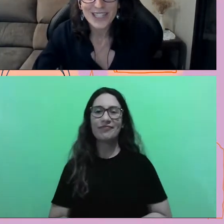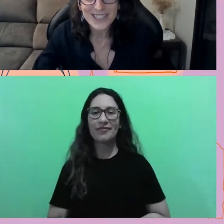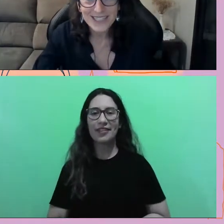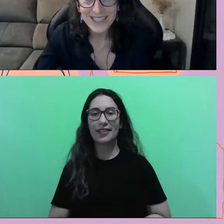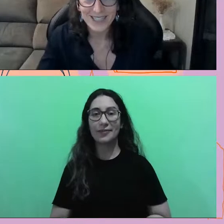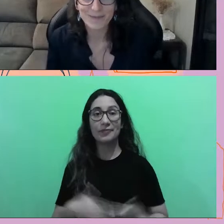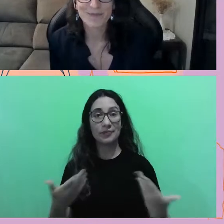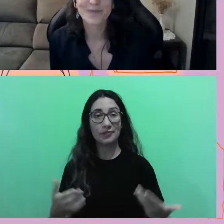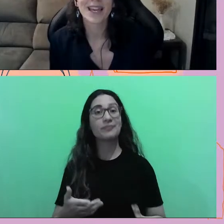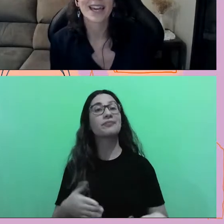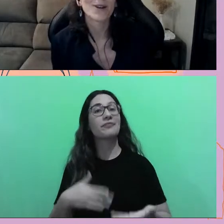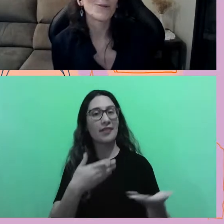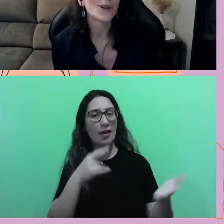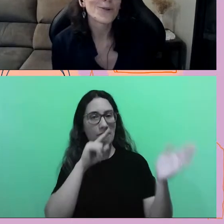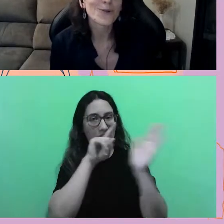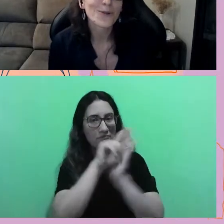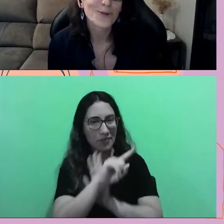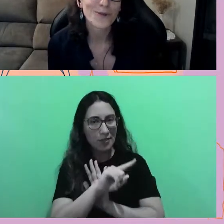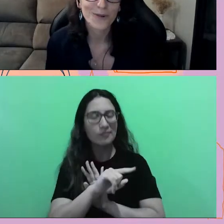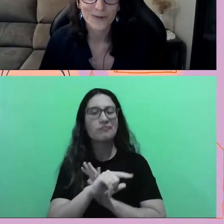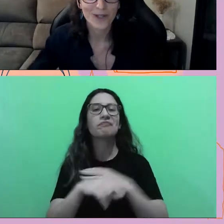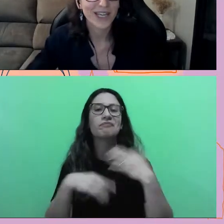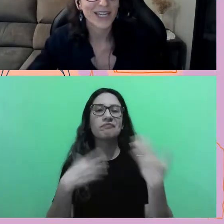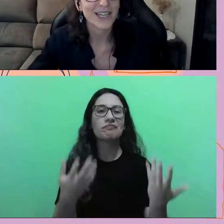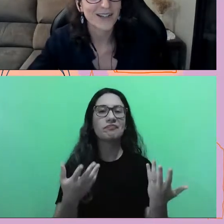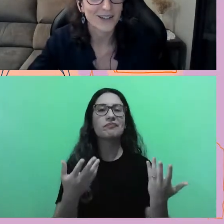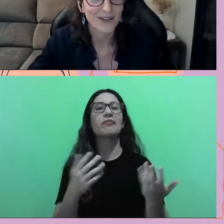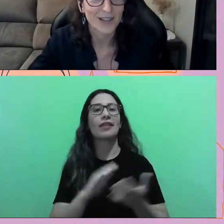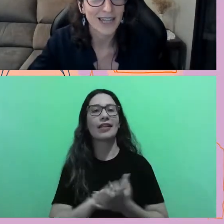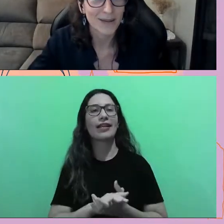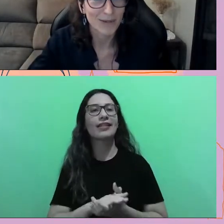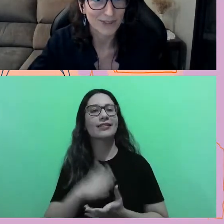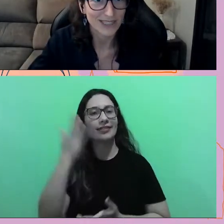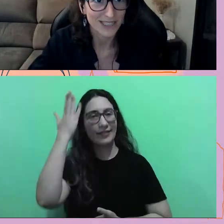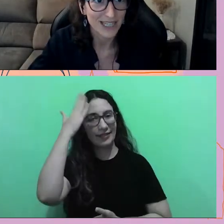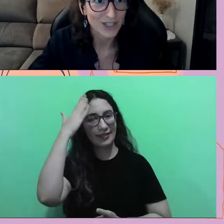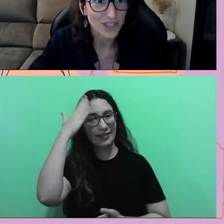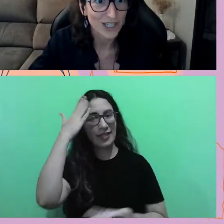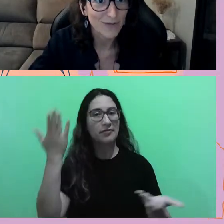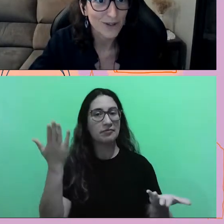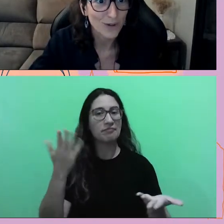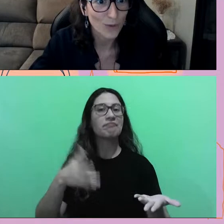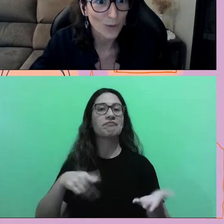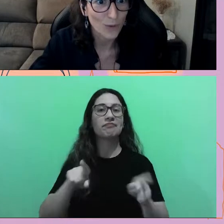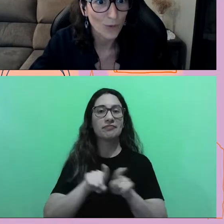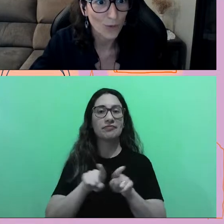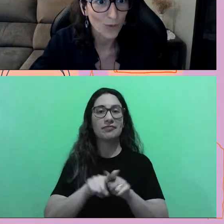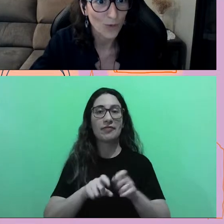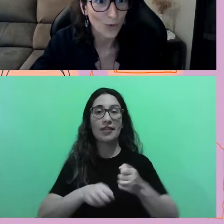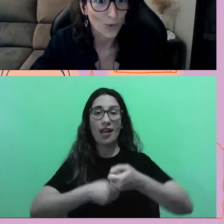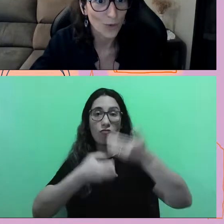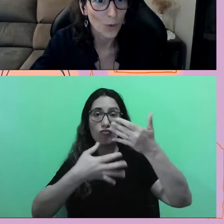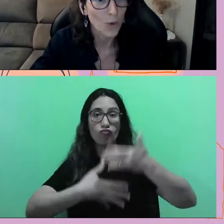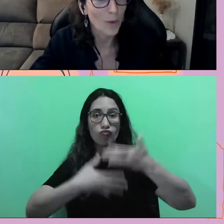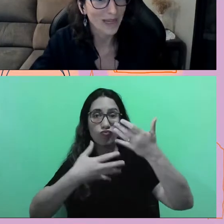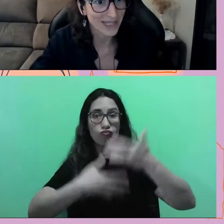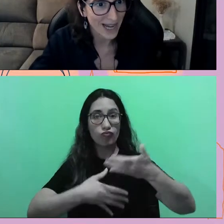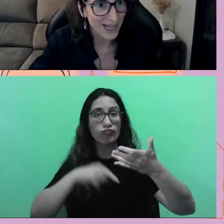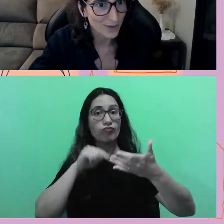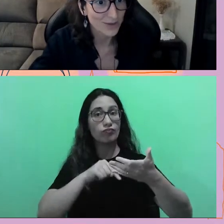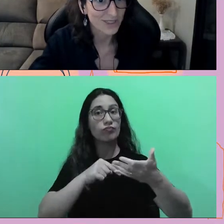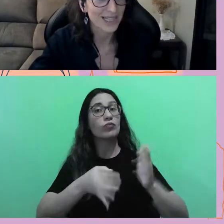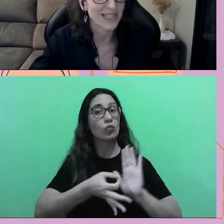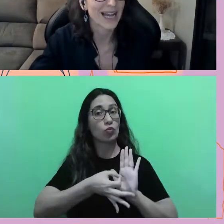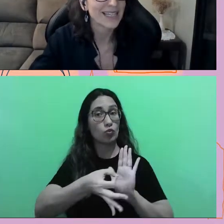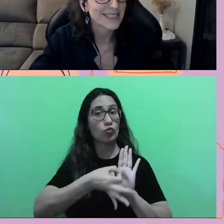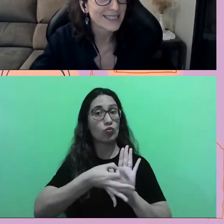Exatamente. Edinancy, eu queria ler para você aqui. A gente teve um